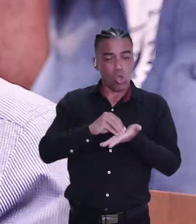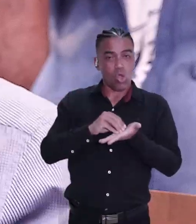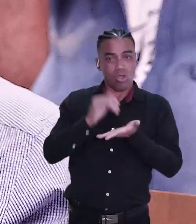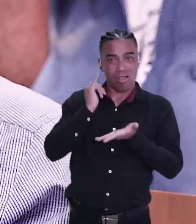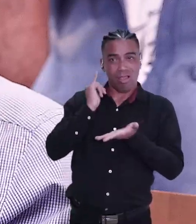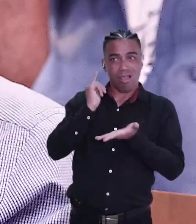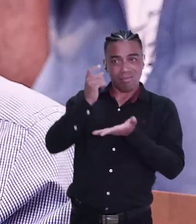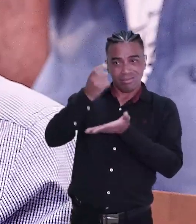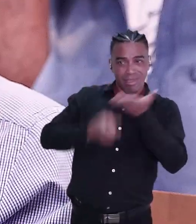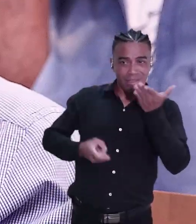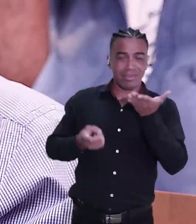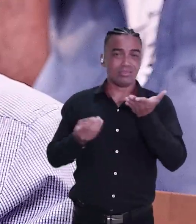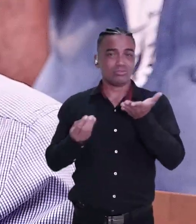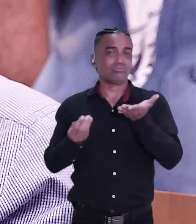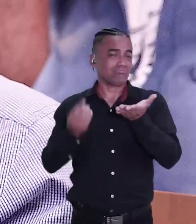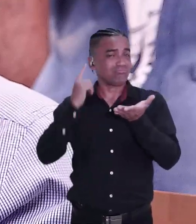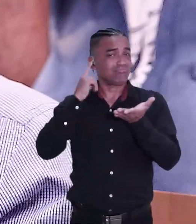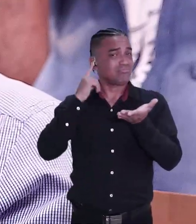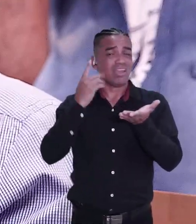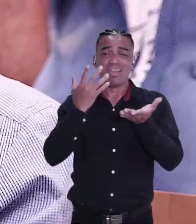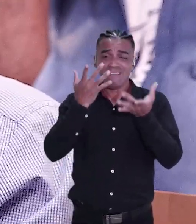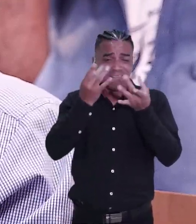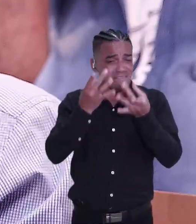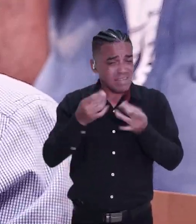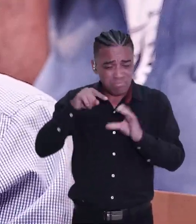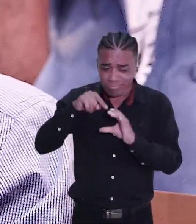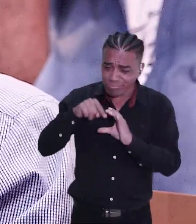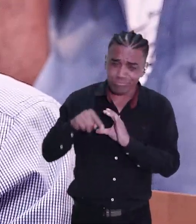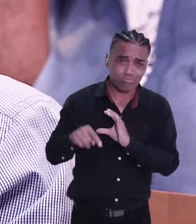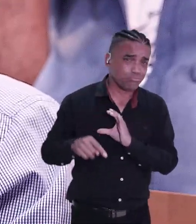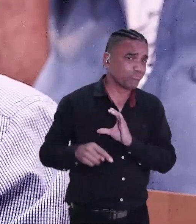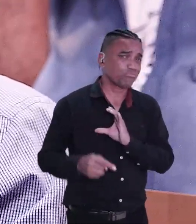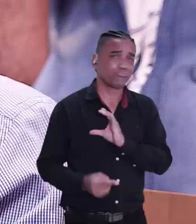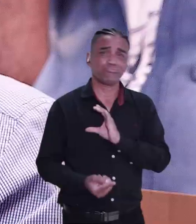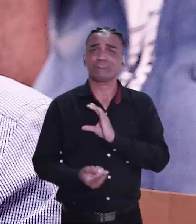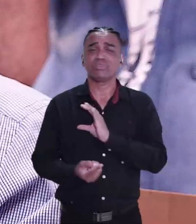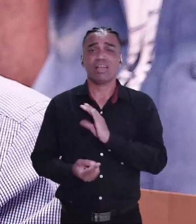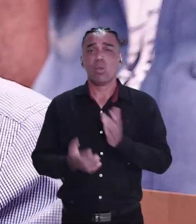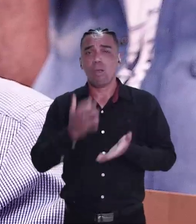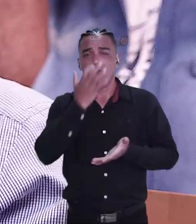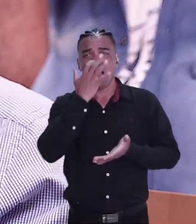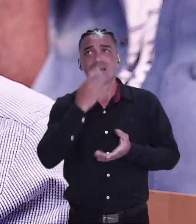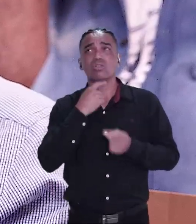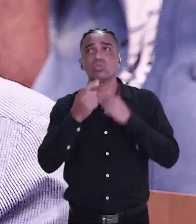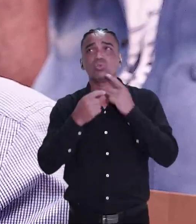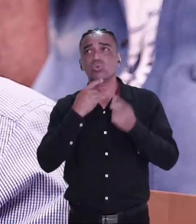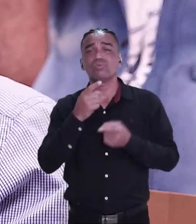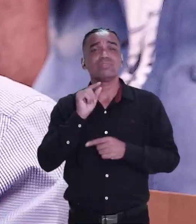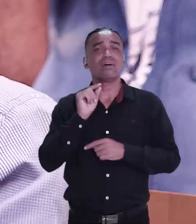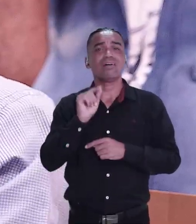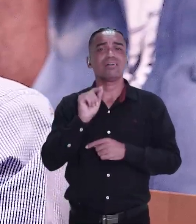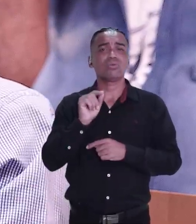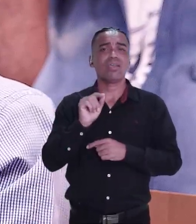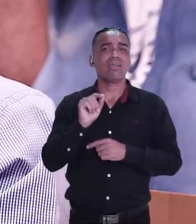você coloca aquilo numa narrativa, ilustra, e é uma riqueza, uma profusão tão grande que eu fico assim com uma